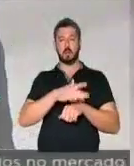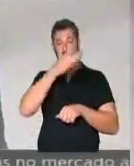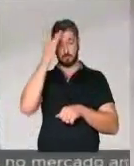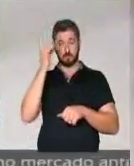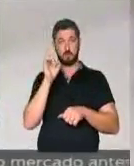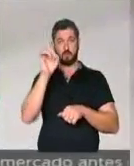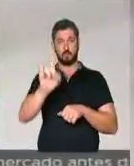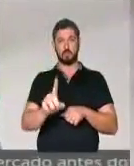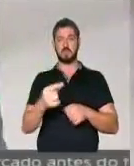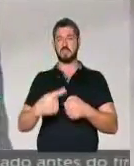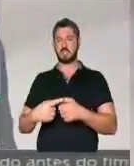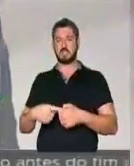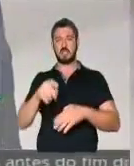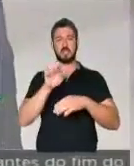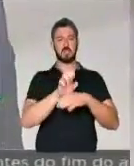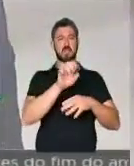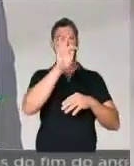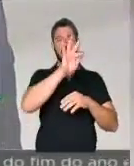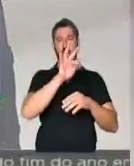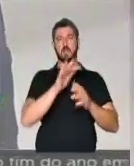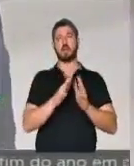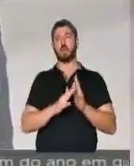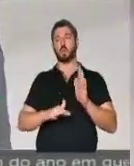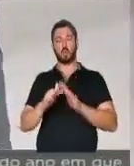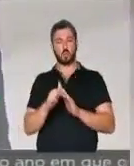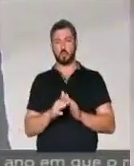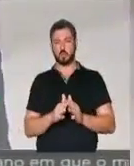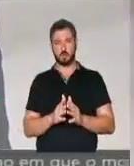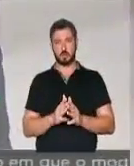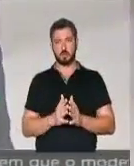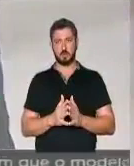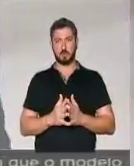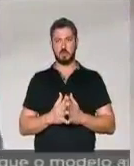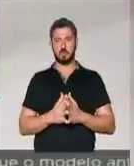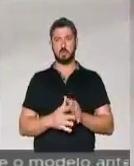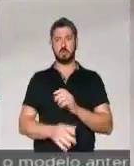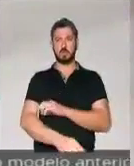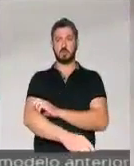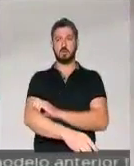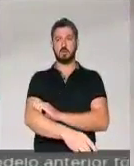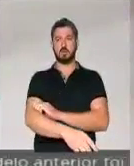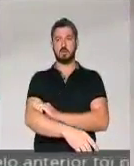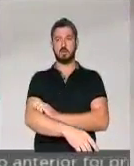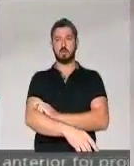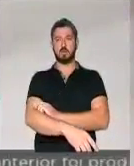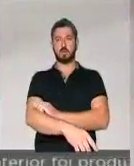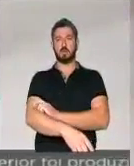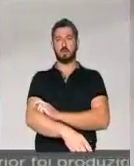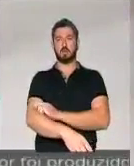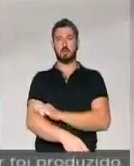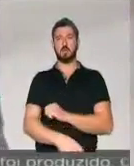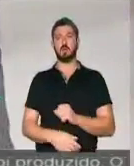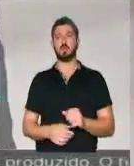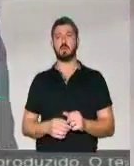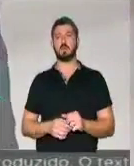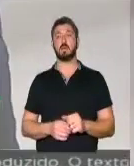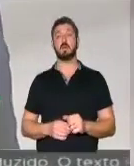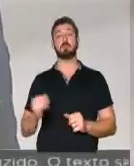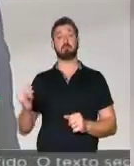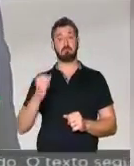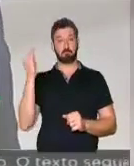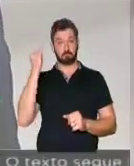tanto dos municípios, dos diretórios municipais, estaduais e também do nacional.